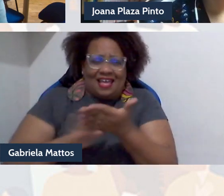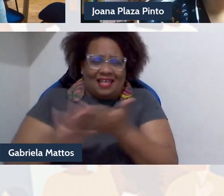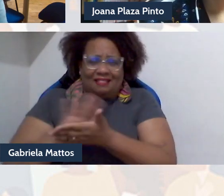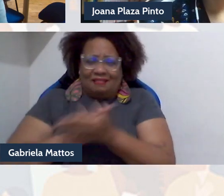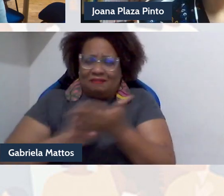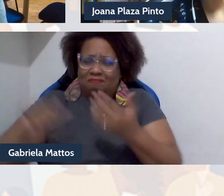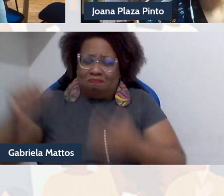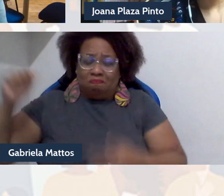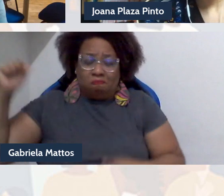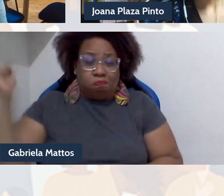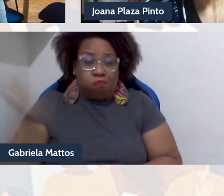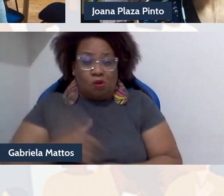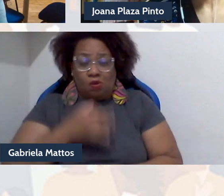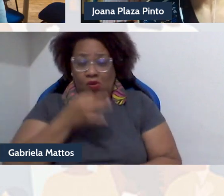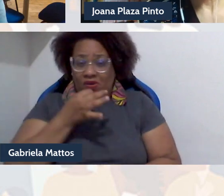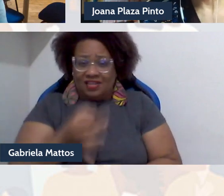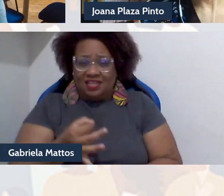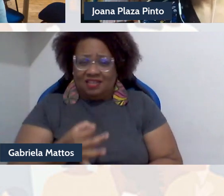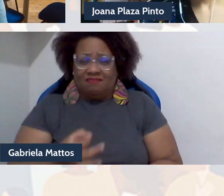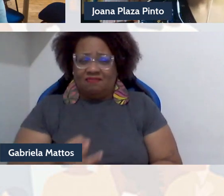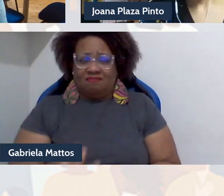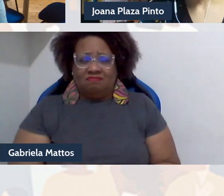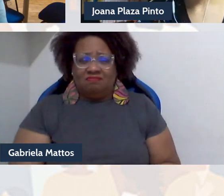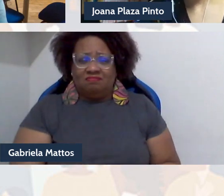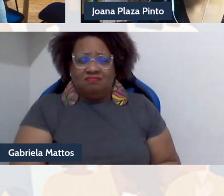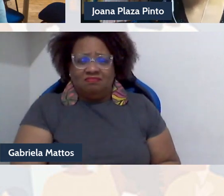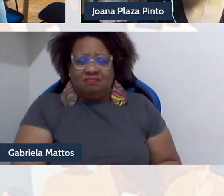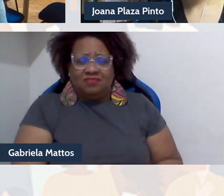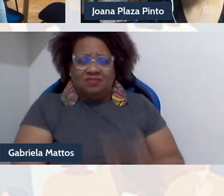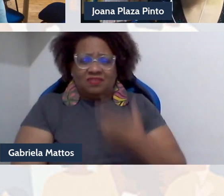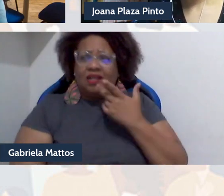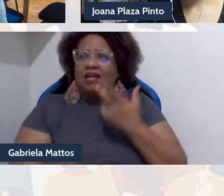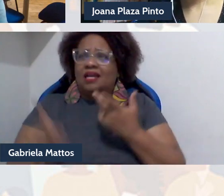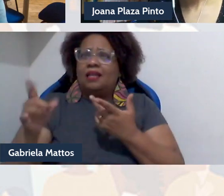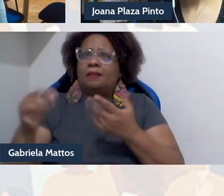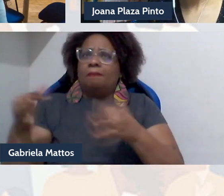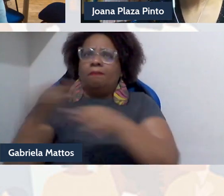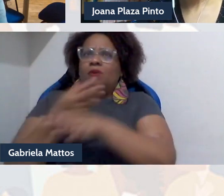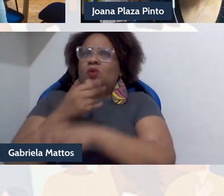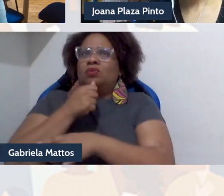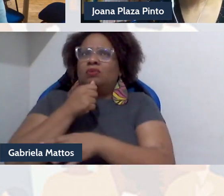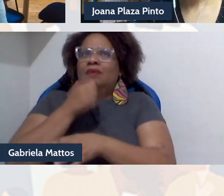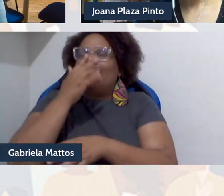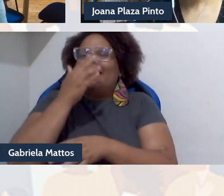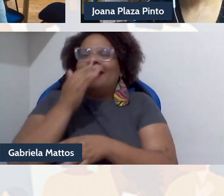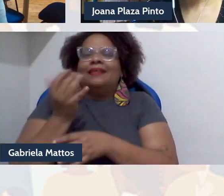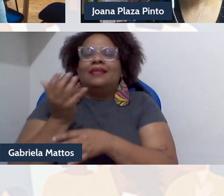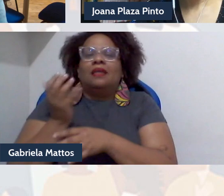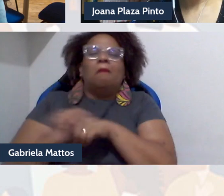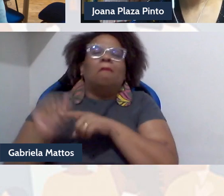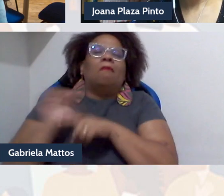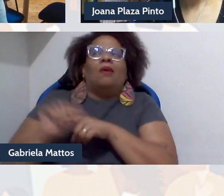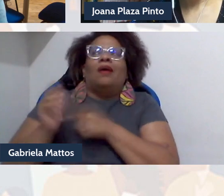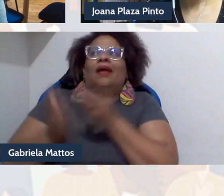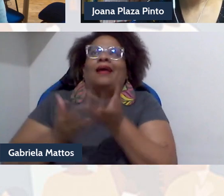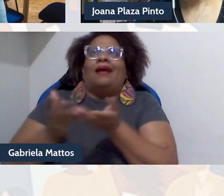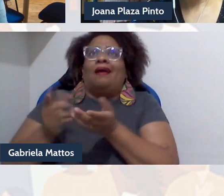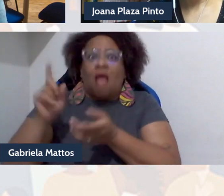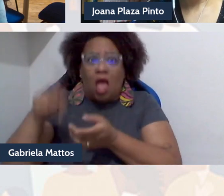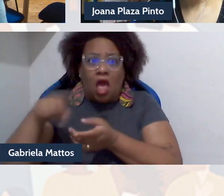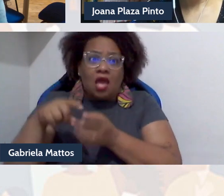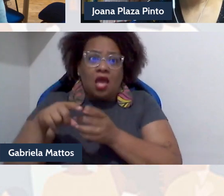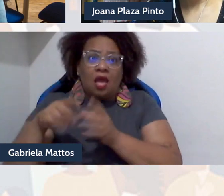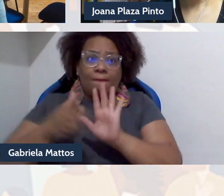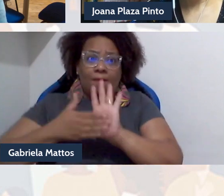isso... Eu falar que o cara é despreparado é quase passar pano, né? Porque talvez o projeto dele fosse outro